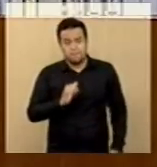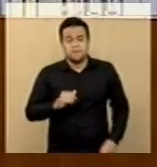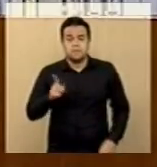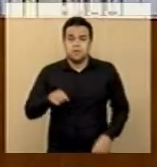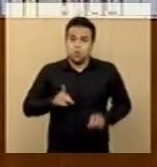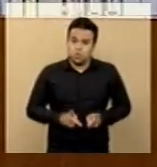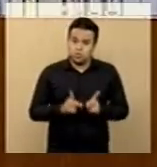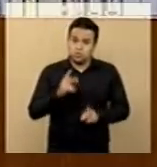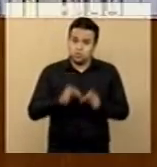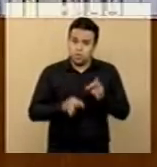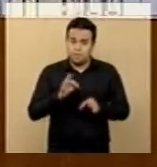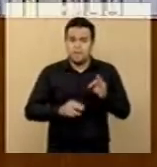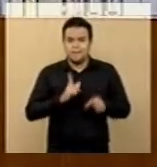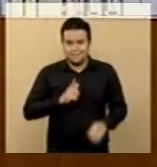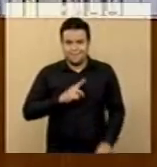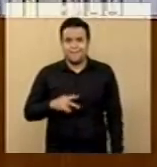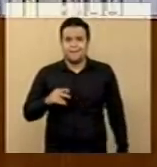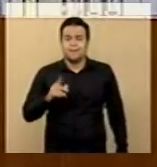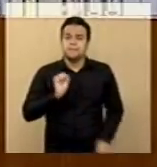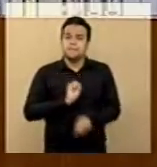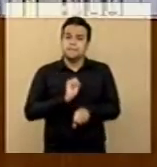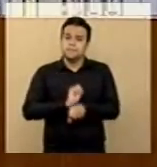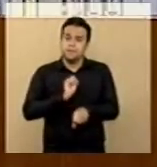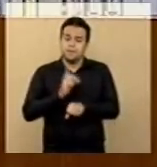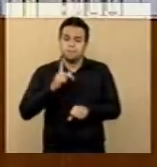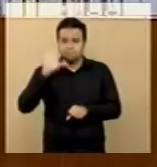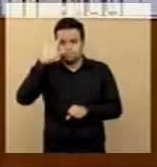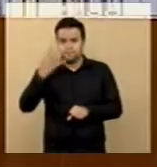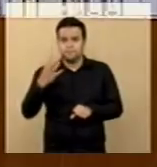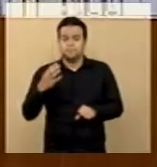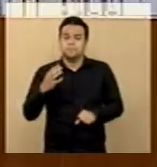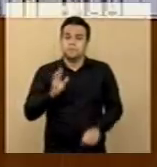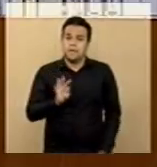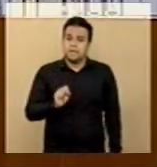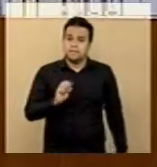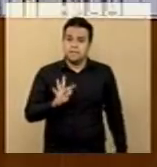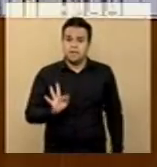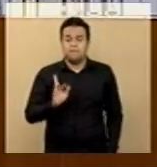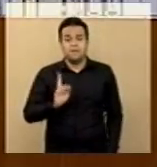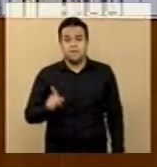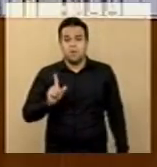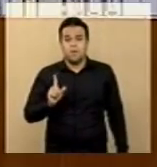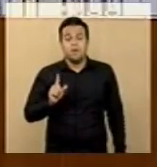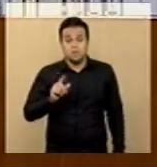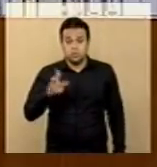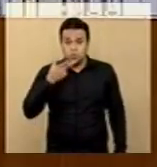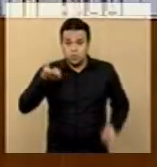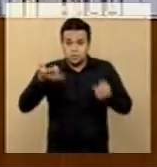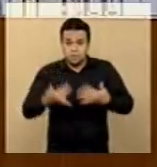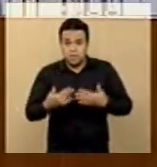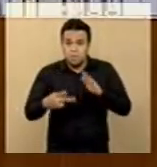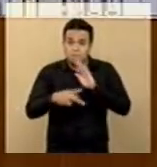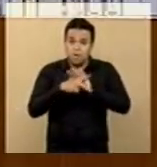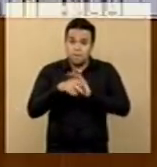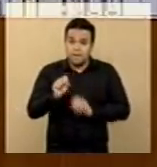julgamento, tenho ponderado que este é um tema que está a aguardar uma decisão do tribunal há algum tempo. Não falamos de uma omissão, nós falamos de uma omissão do próprio